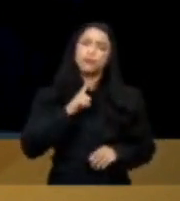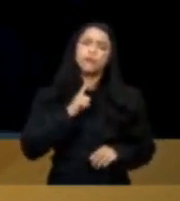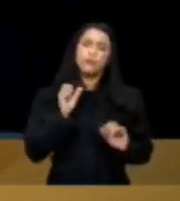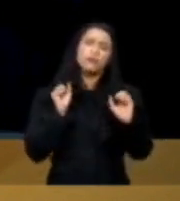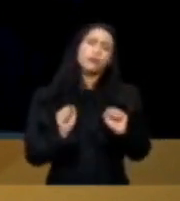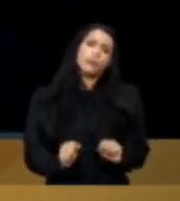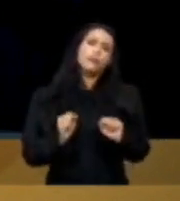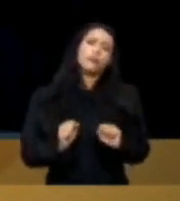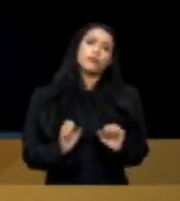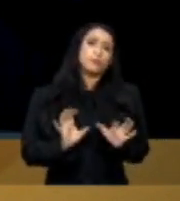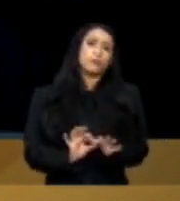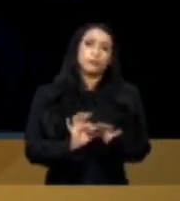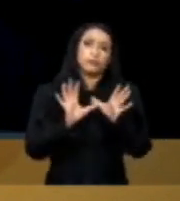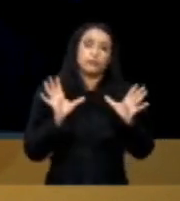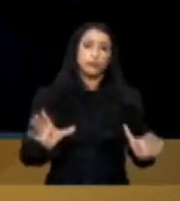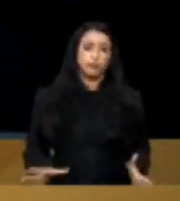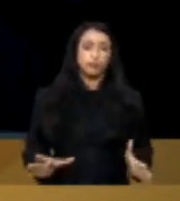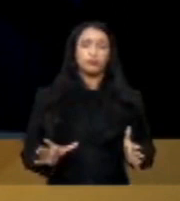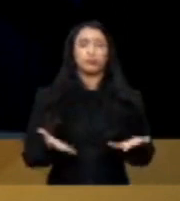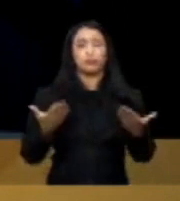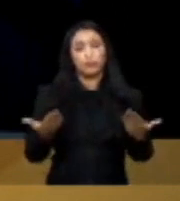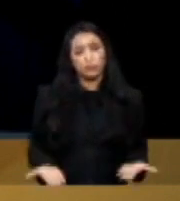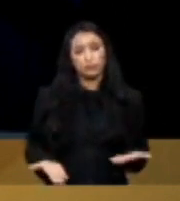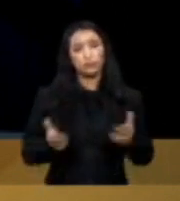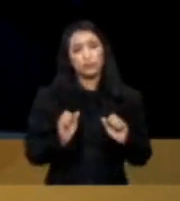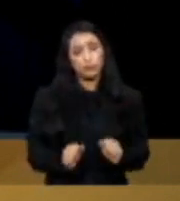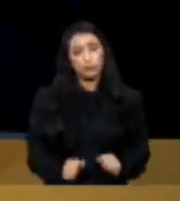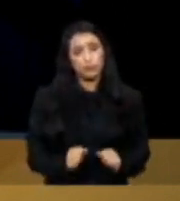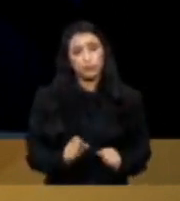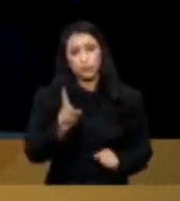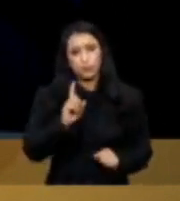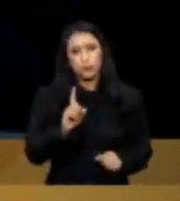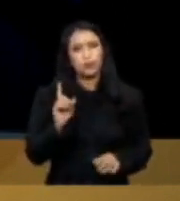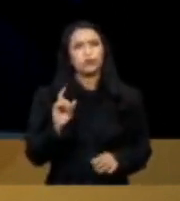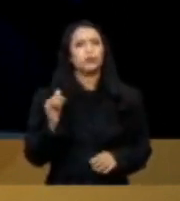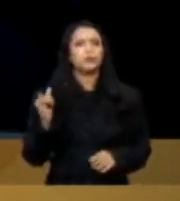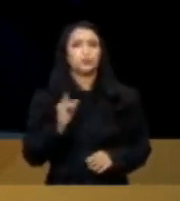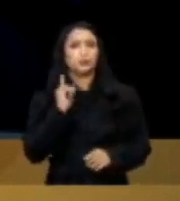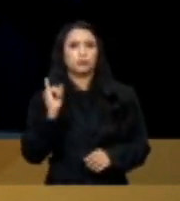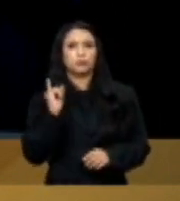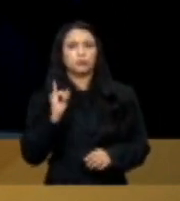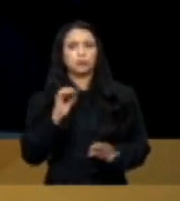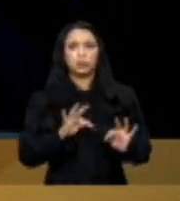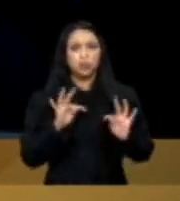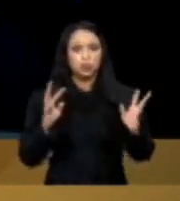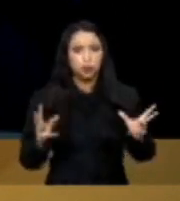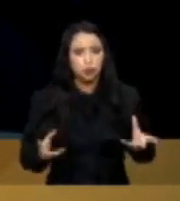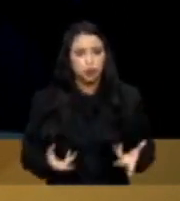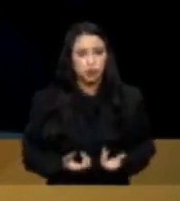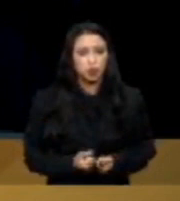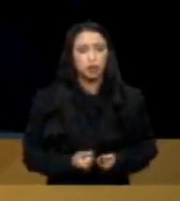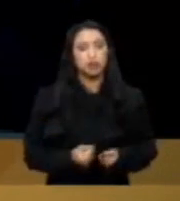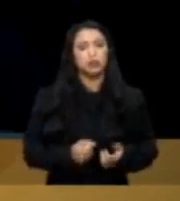público nacional. A livre iniciativa, pois, não é um valor absoluto e poderá